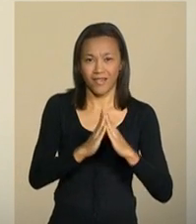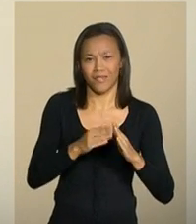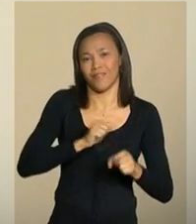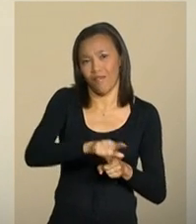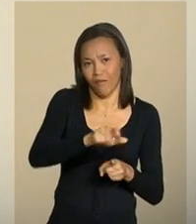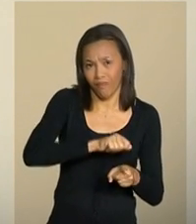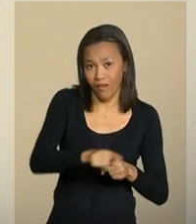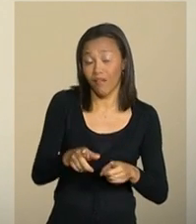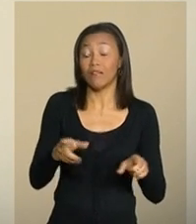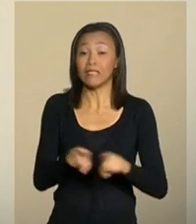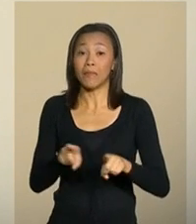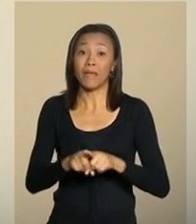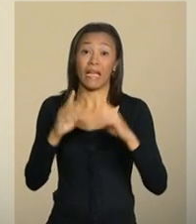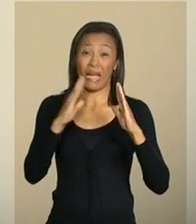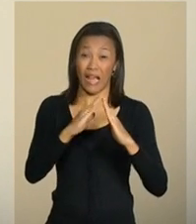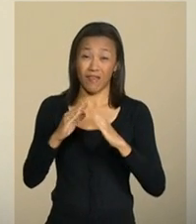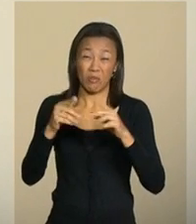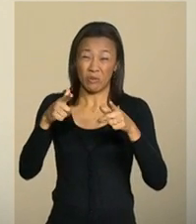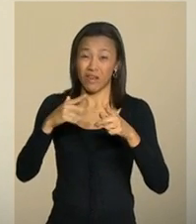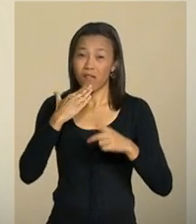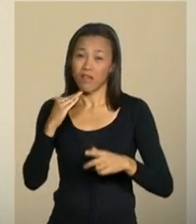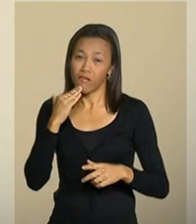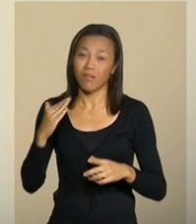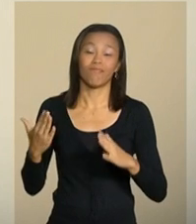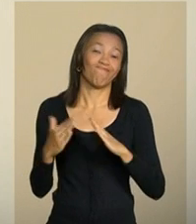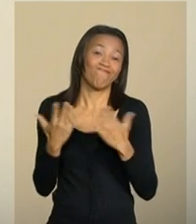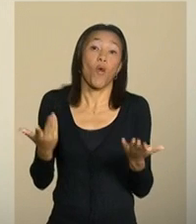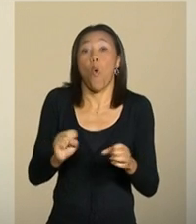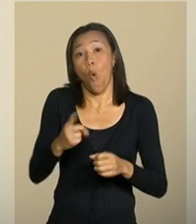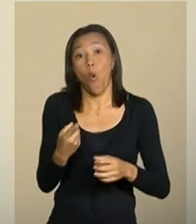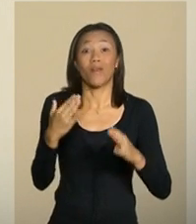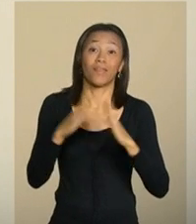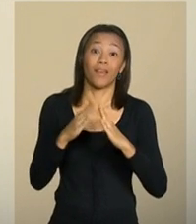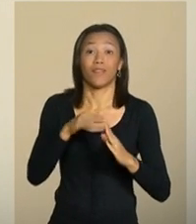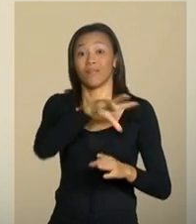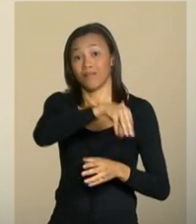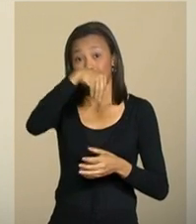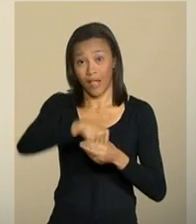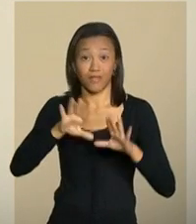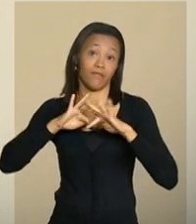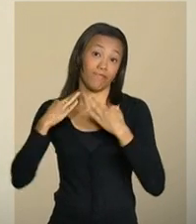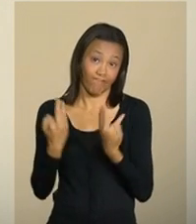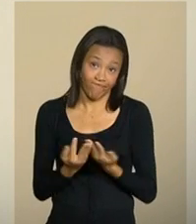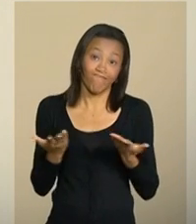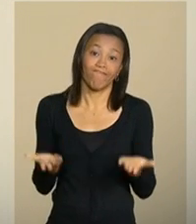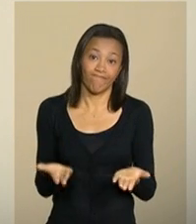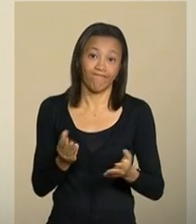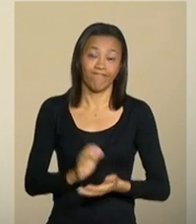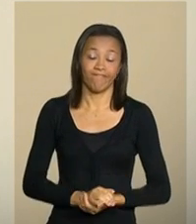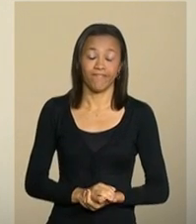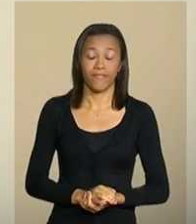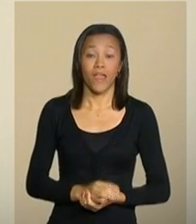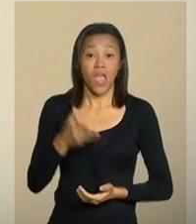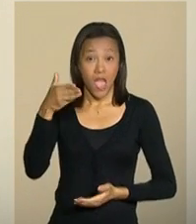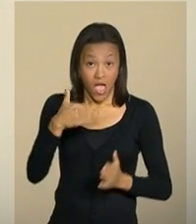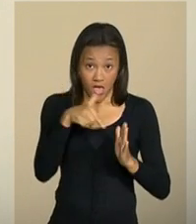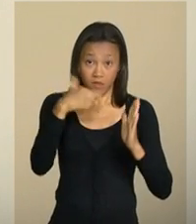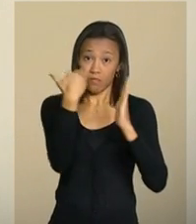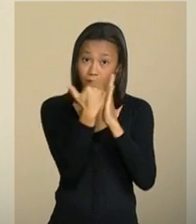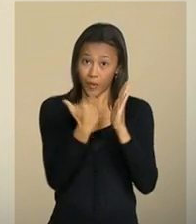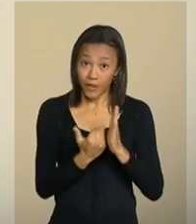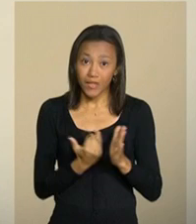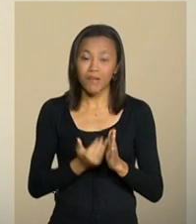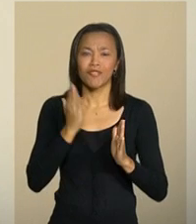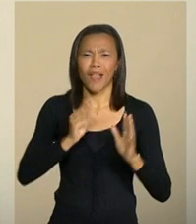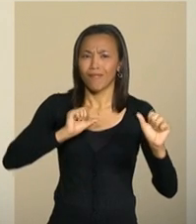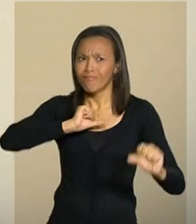aluguel morando em lugares muito precários ou até morando de favor na casa de parentes esse programa Luciano